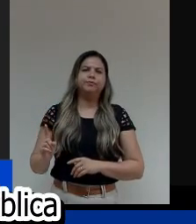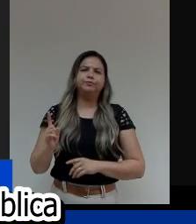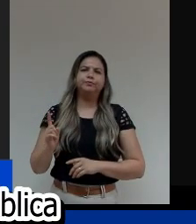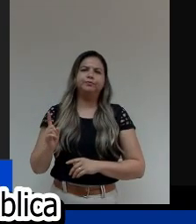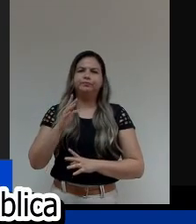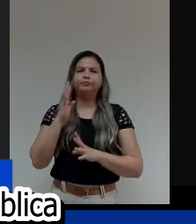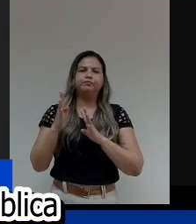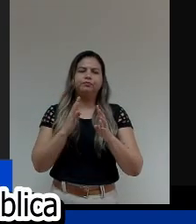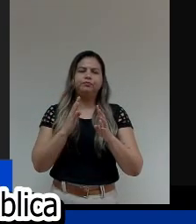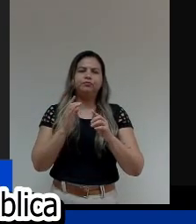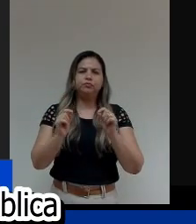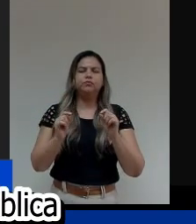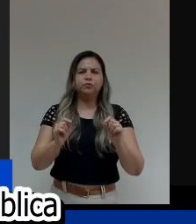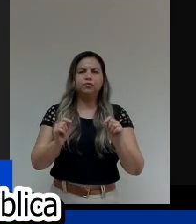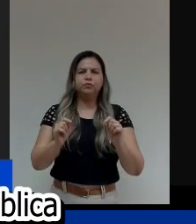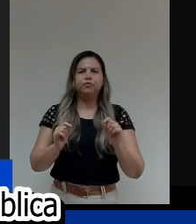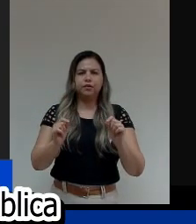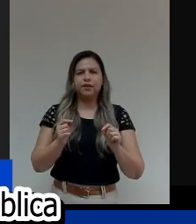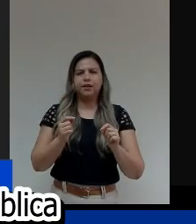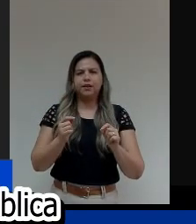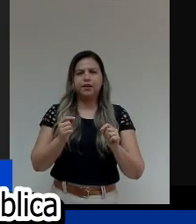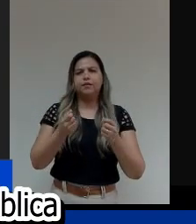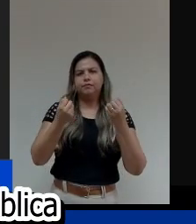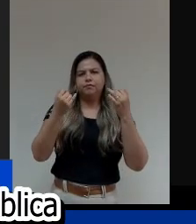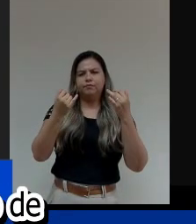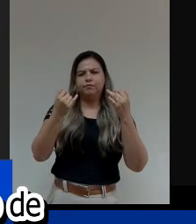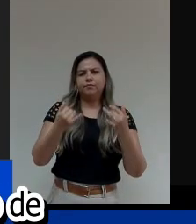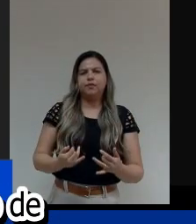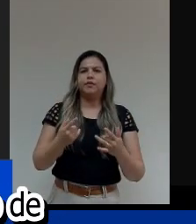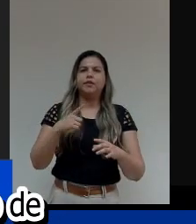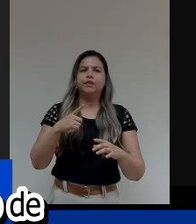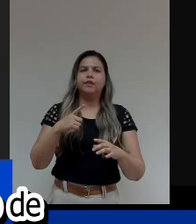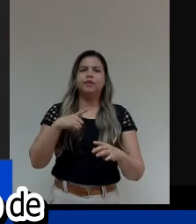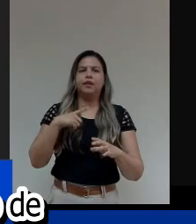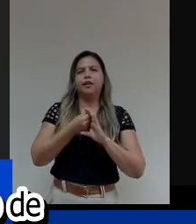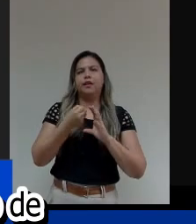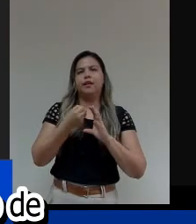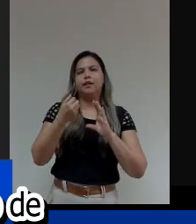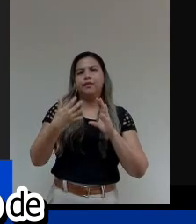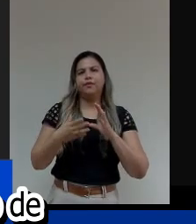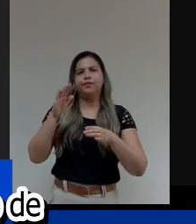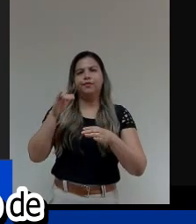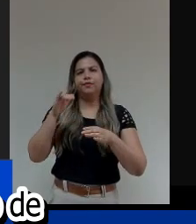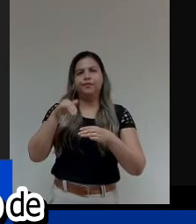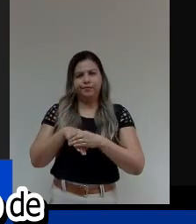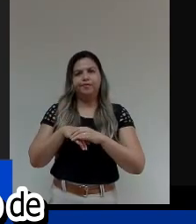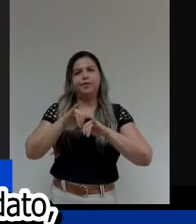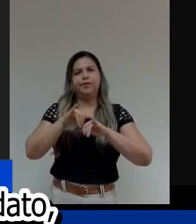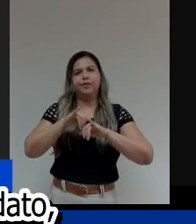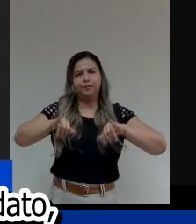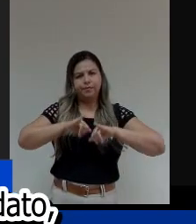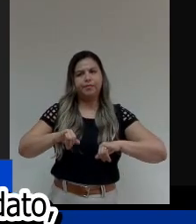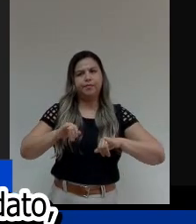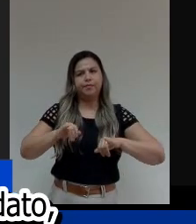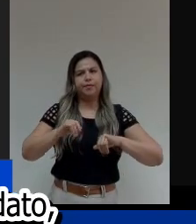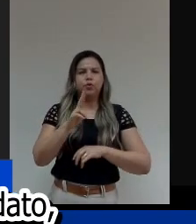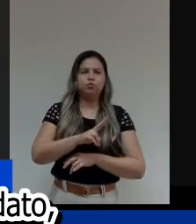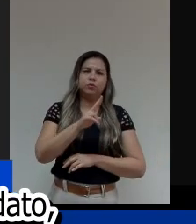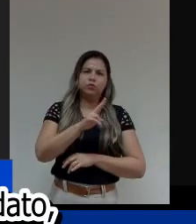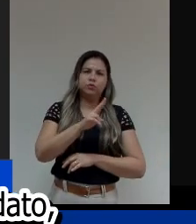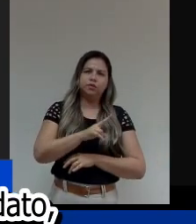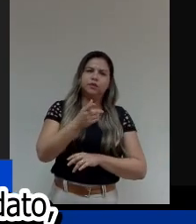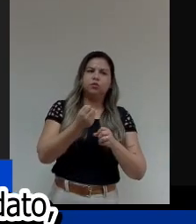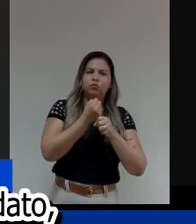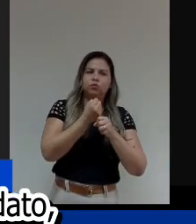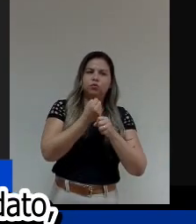vídeo tem caráter eleitoreiro, já que associa a gestão pública com a candidatura de Bala Rocha, utilizando de uma obra para